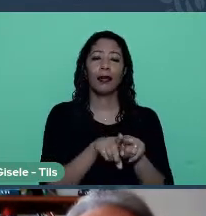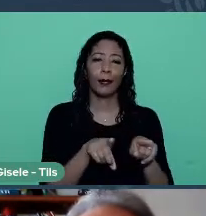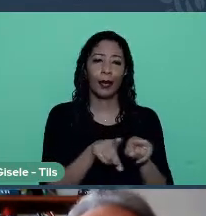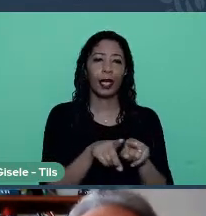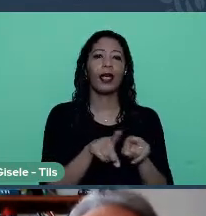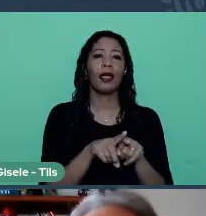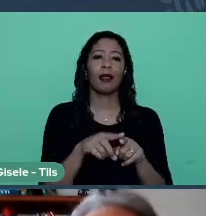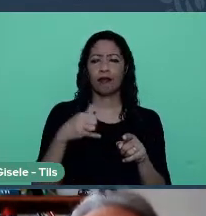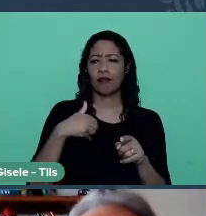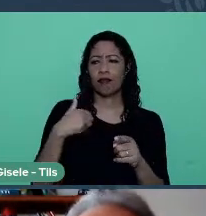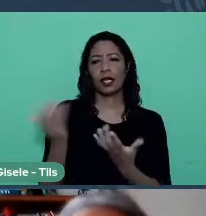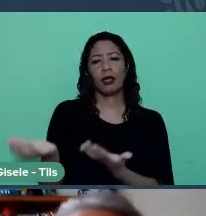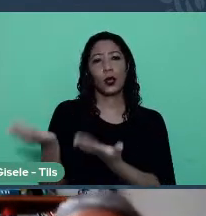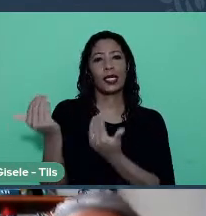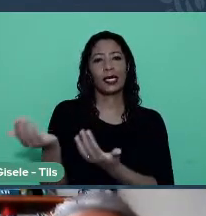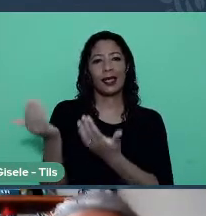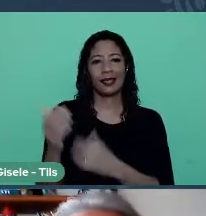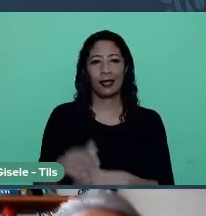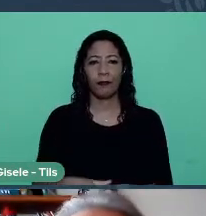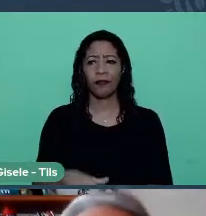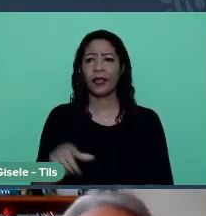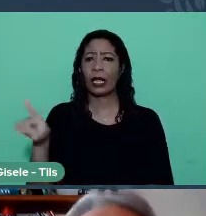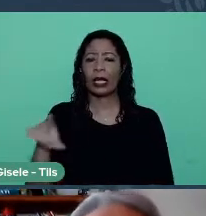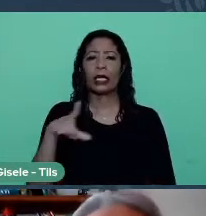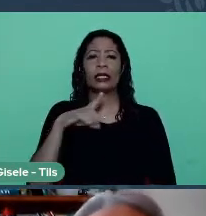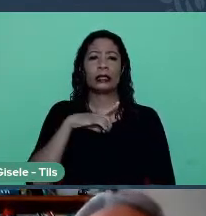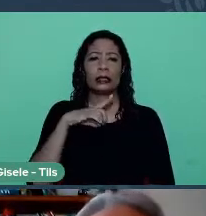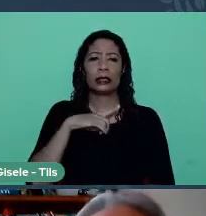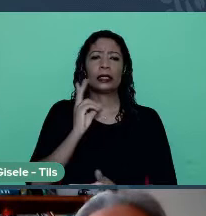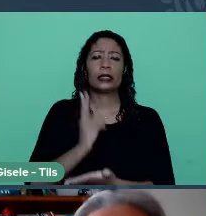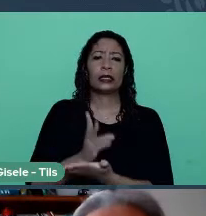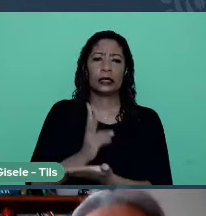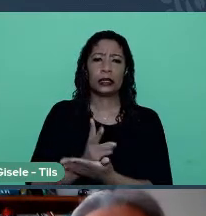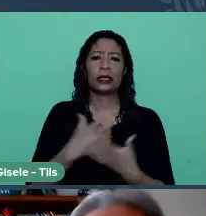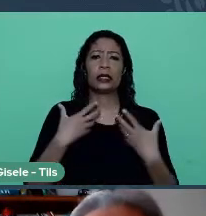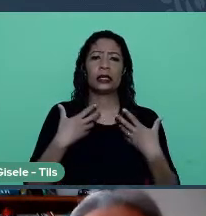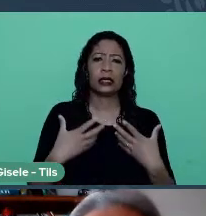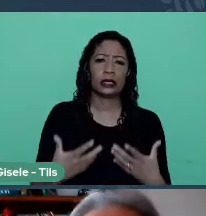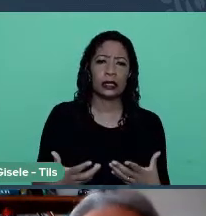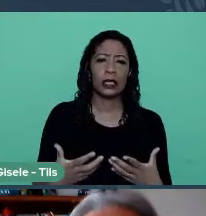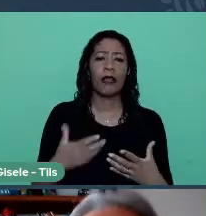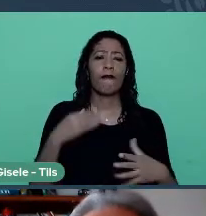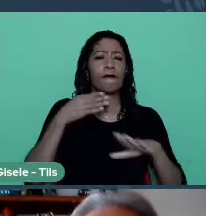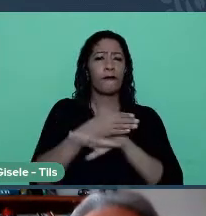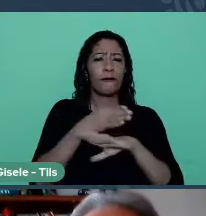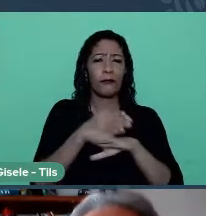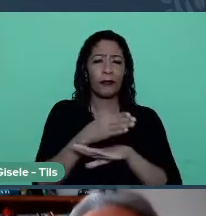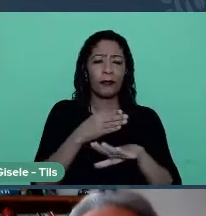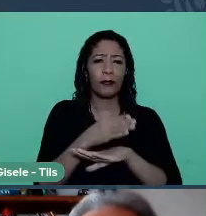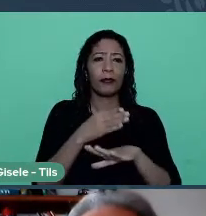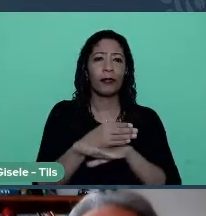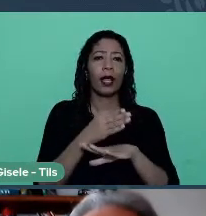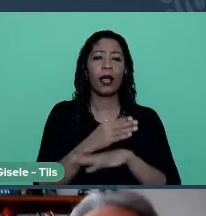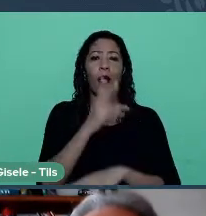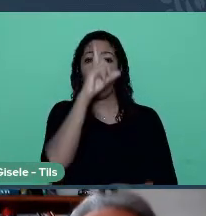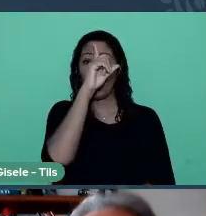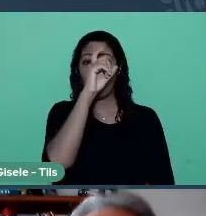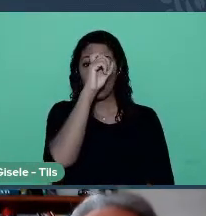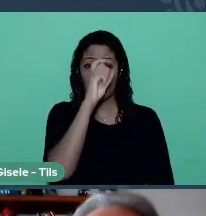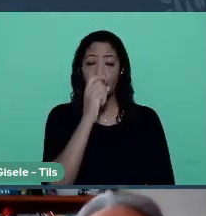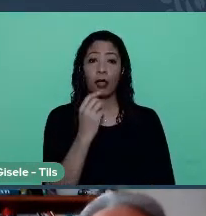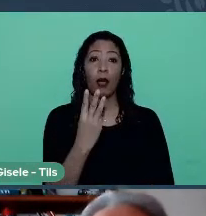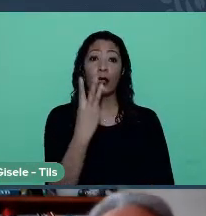a adolescência. Ela tem tido exacerbações frequentes, com 3 visitas à emergência nos últimos 12